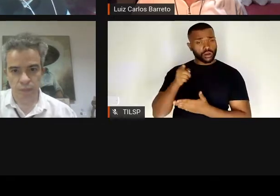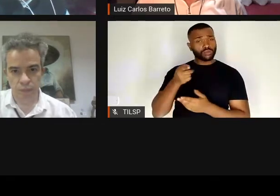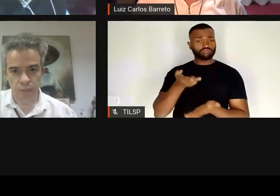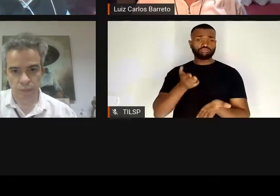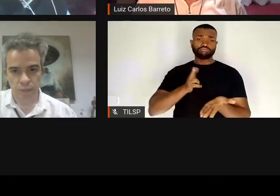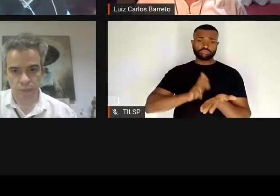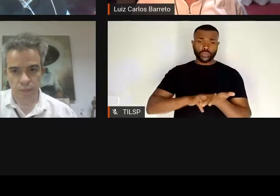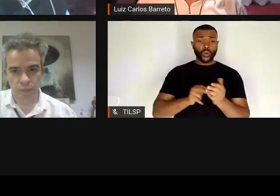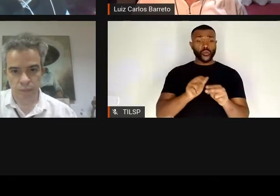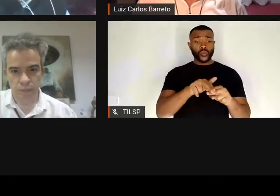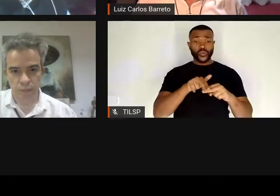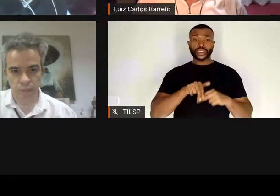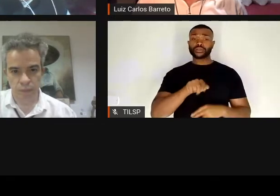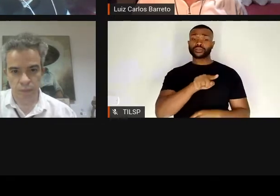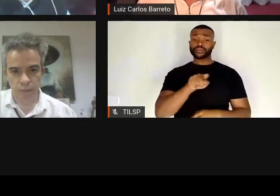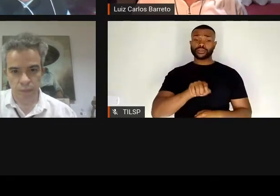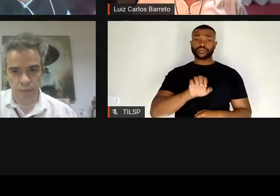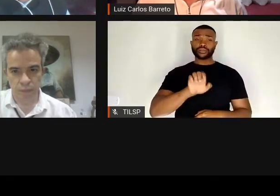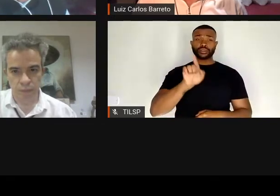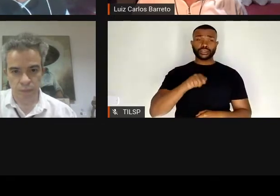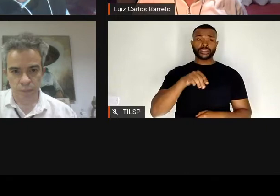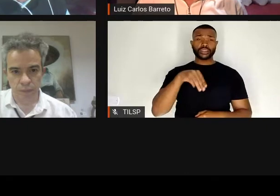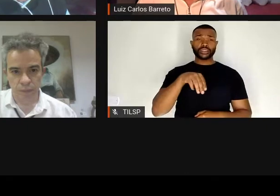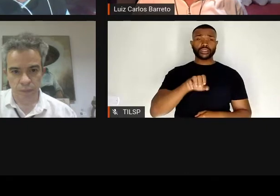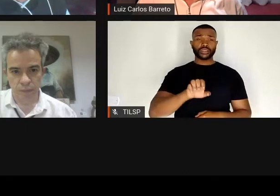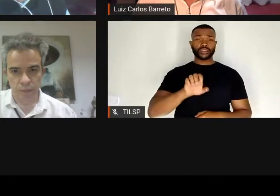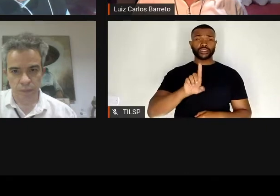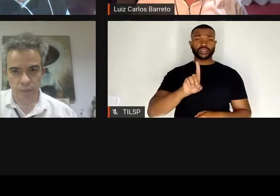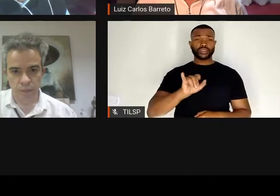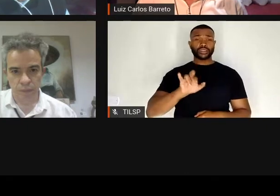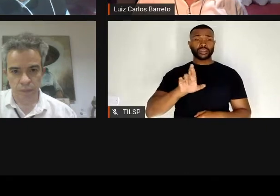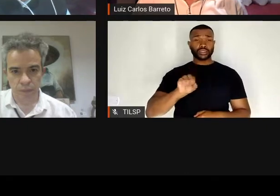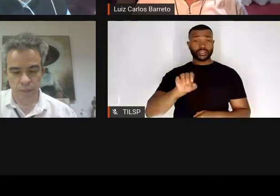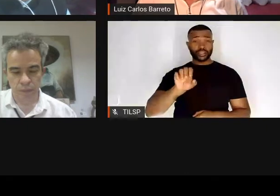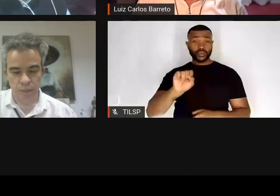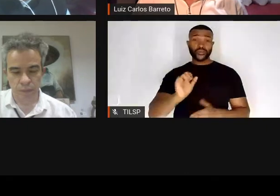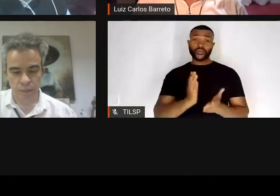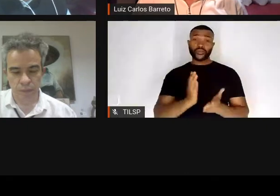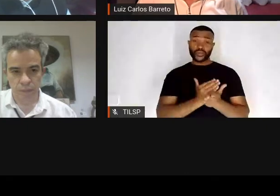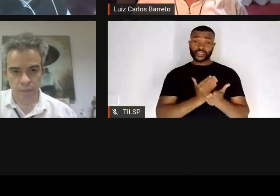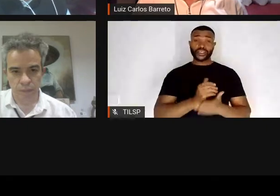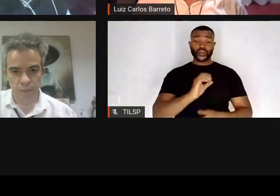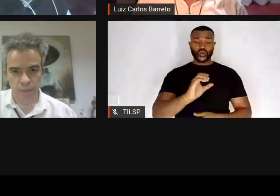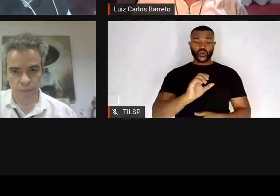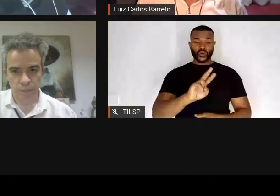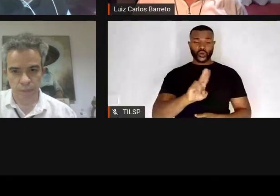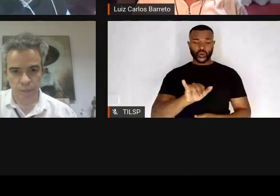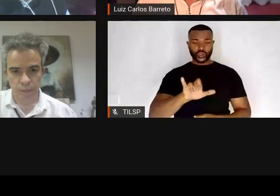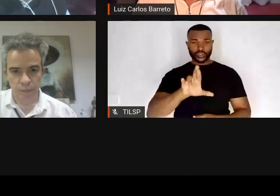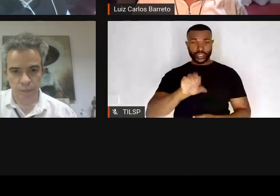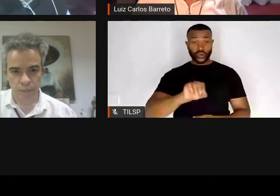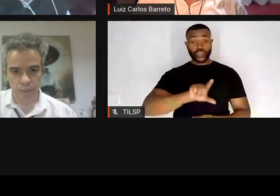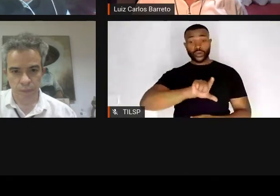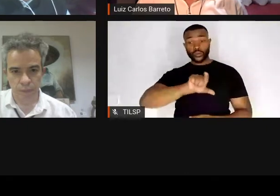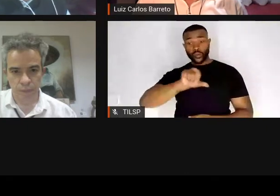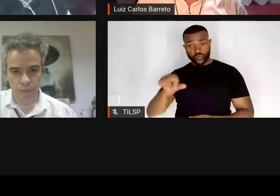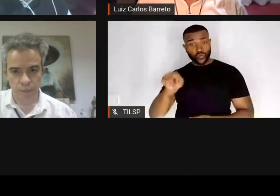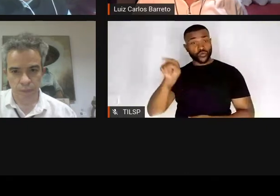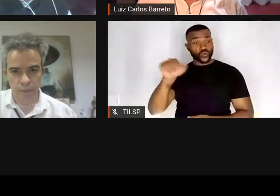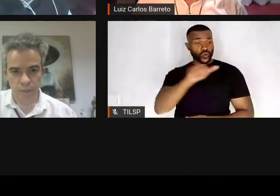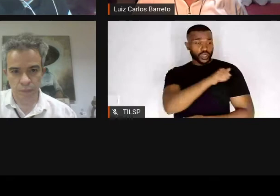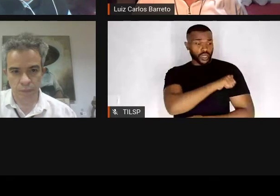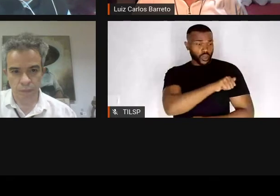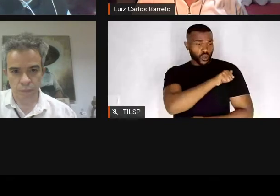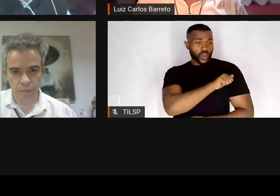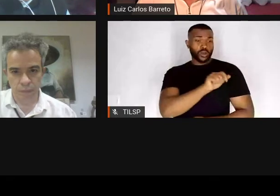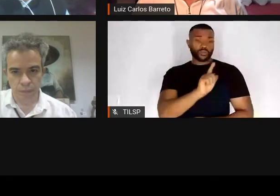naquela aula que ele dava pelo Cruzeiro. E chegando ao Rio em 57 para trabalhar nos associados,